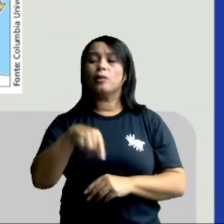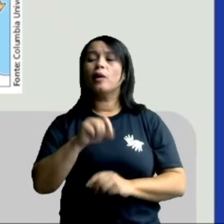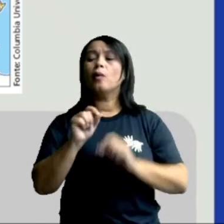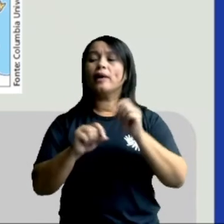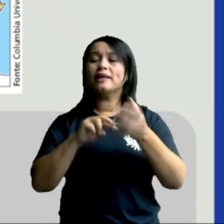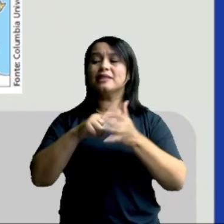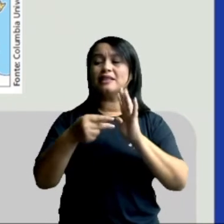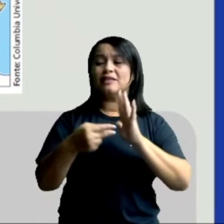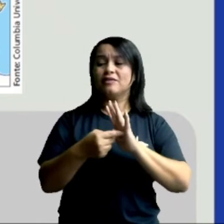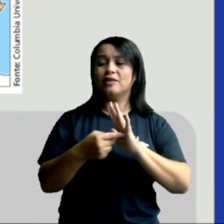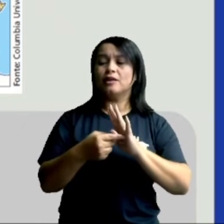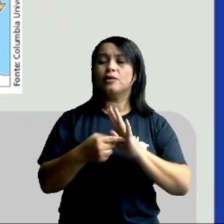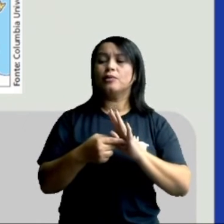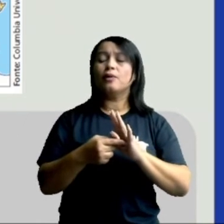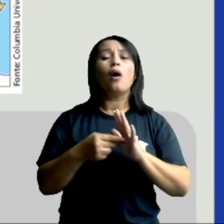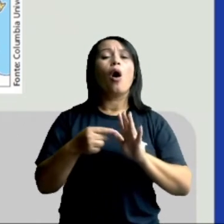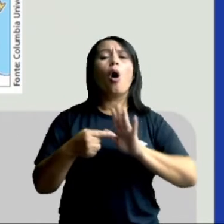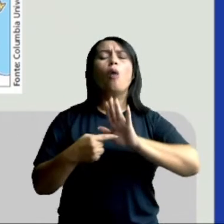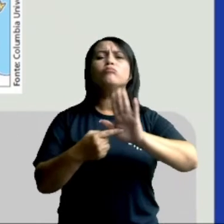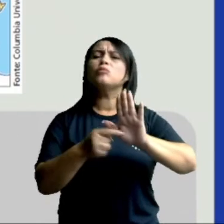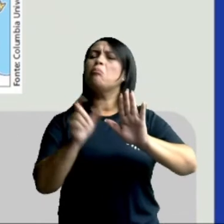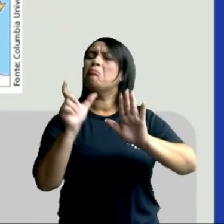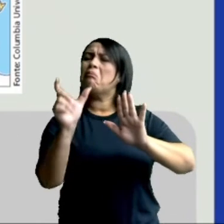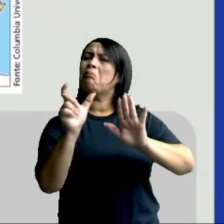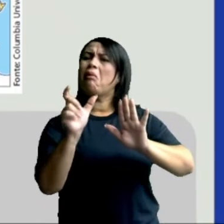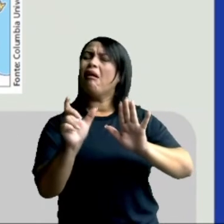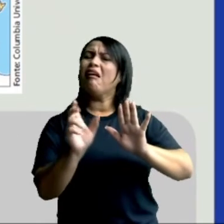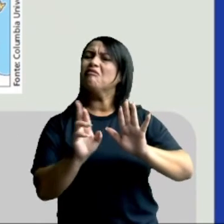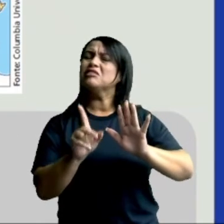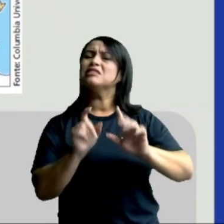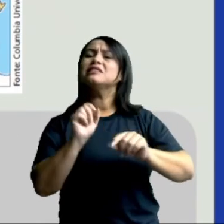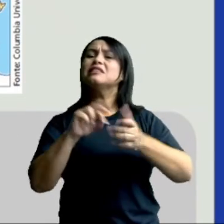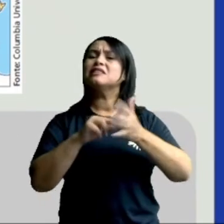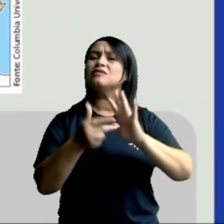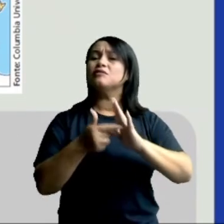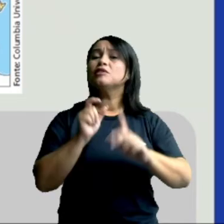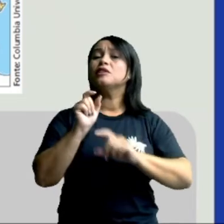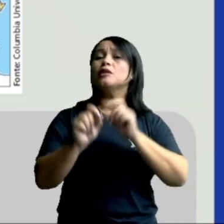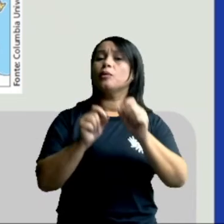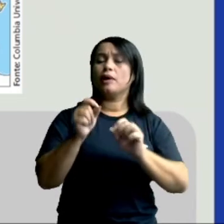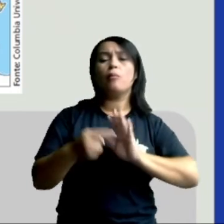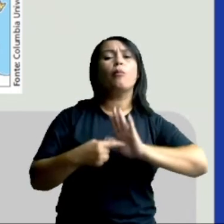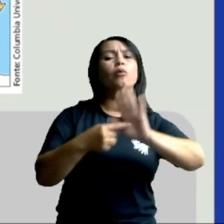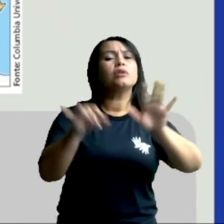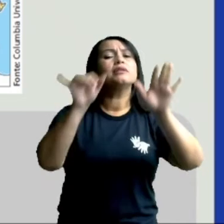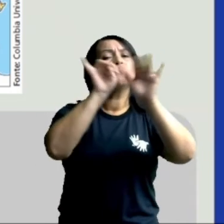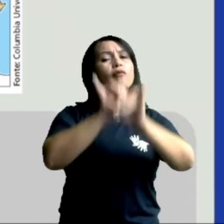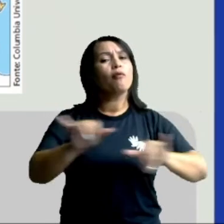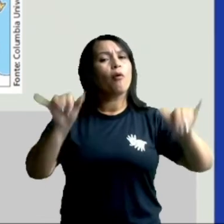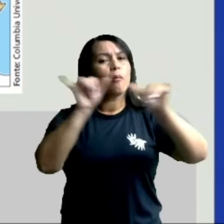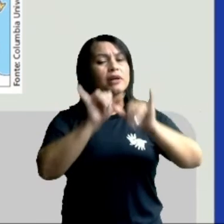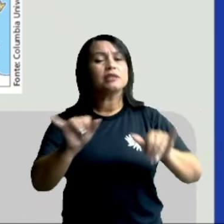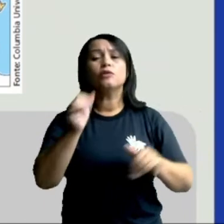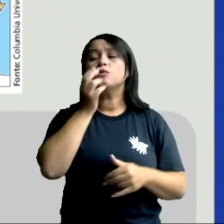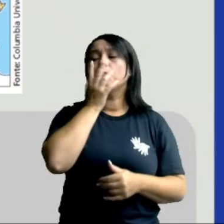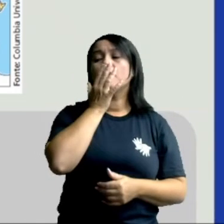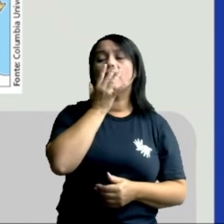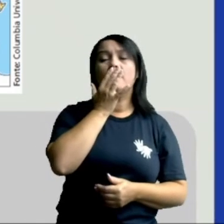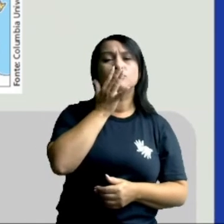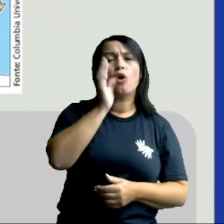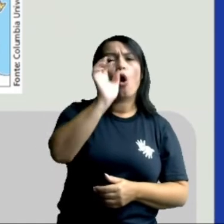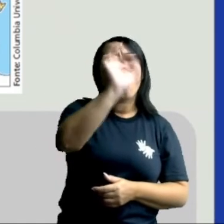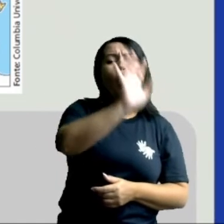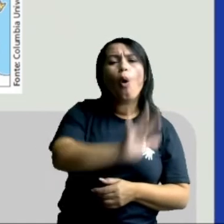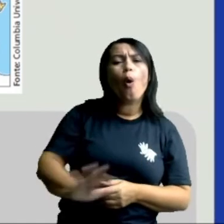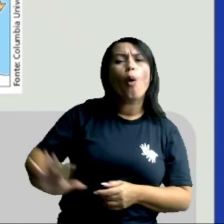hipissométrico. O que é um mapa hipissométrico, professora? Esse palavrão. É um mapa que vai mostrar informações a partir das cores, né?